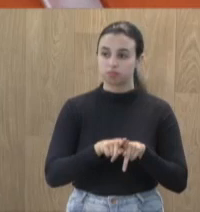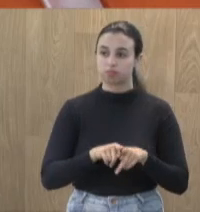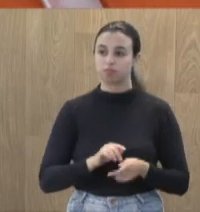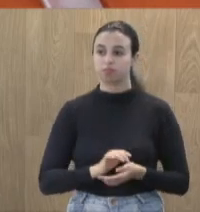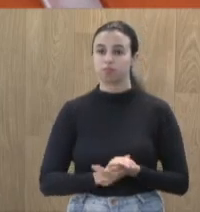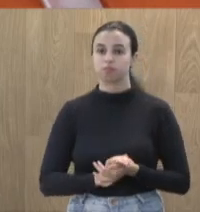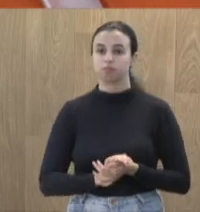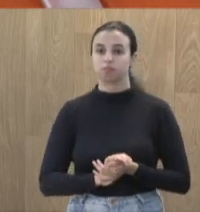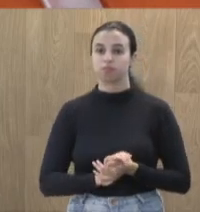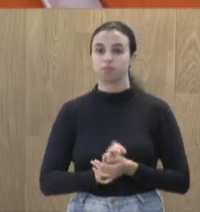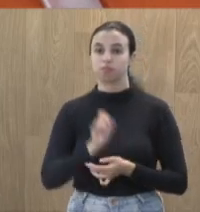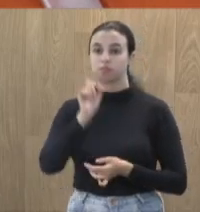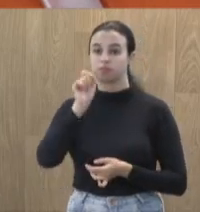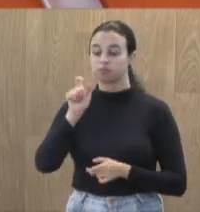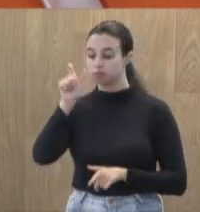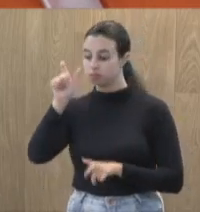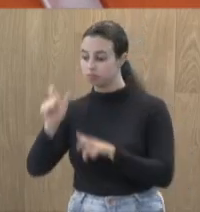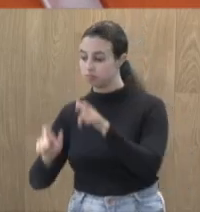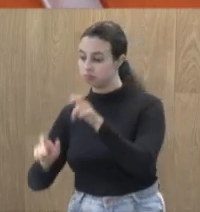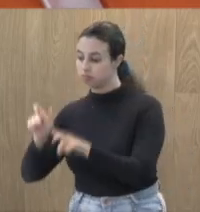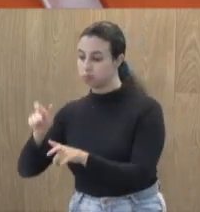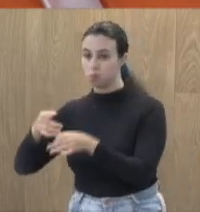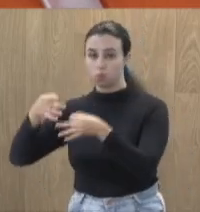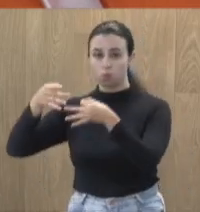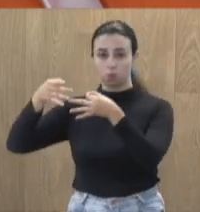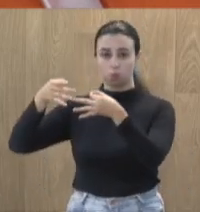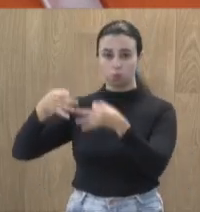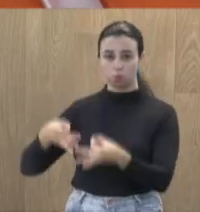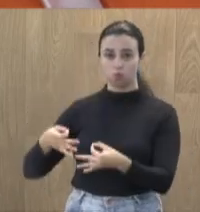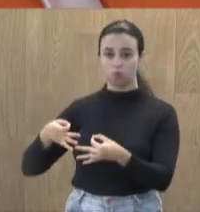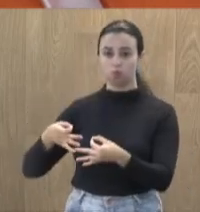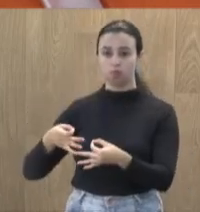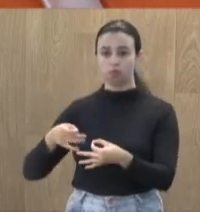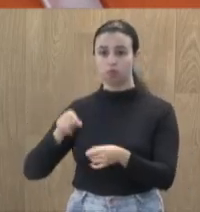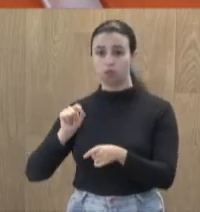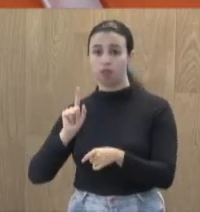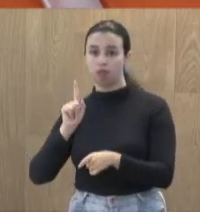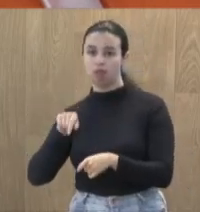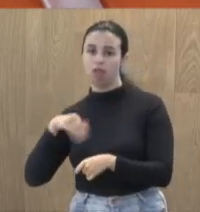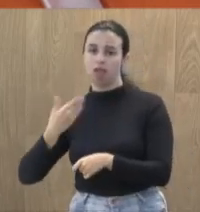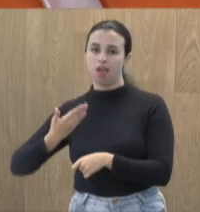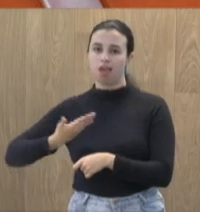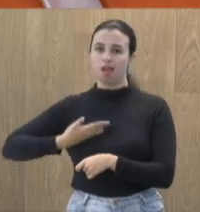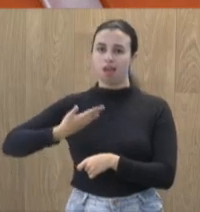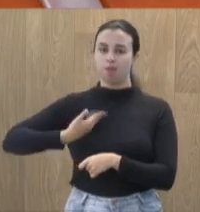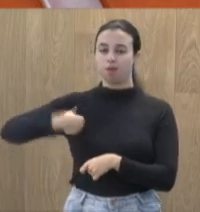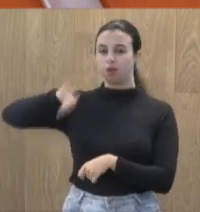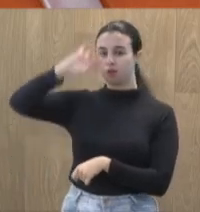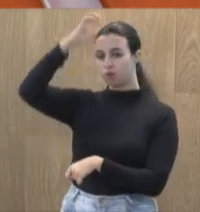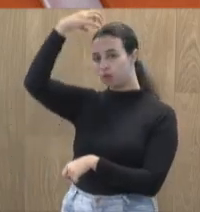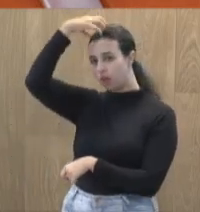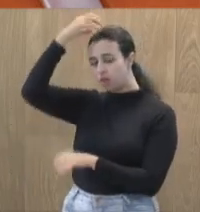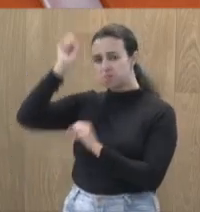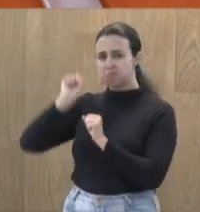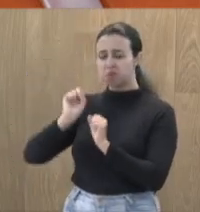Para os corretos rigores da lei. Para os amigos do rei, vale tudo.